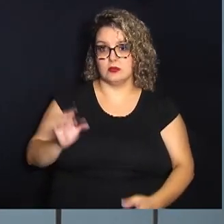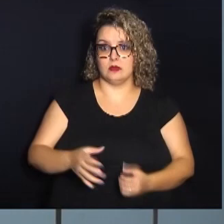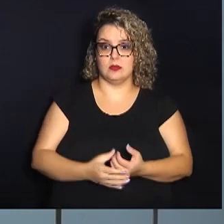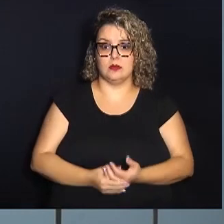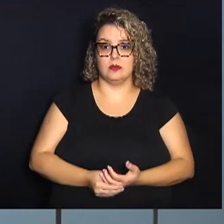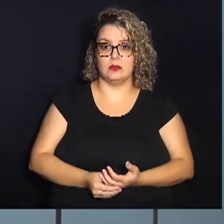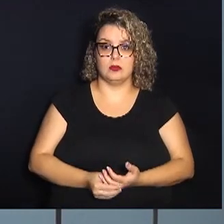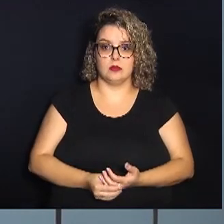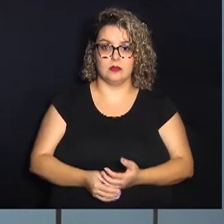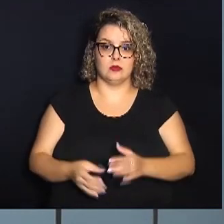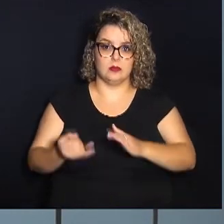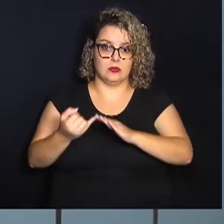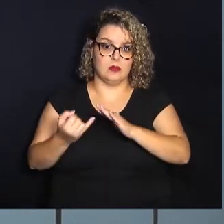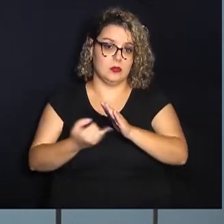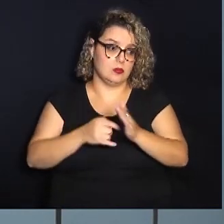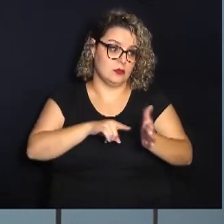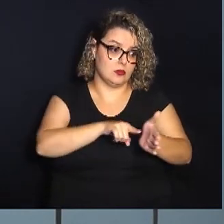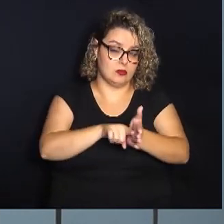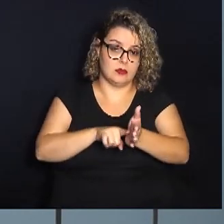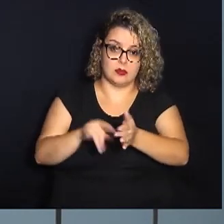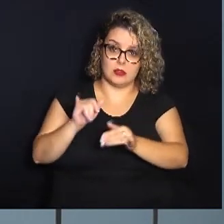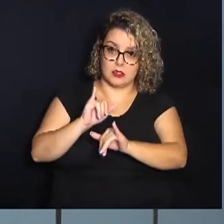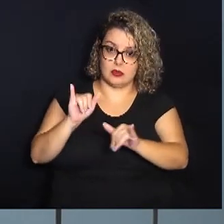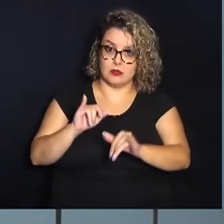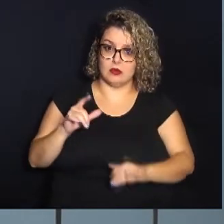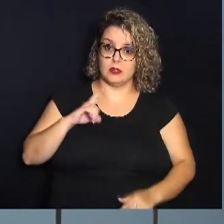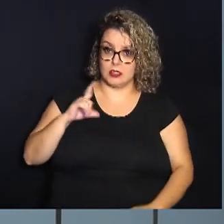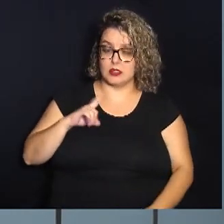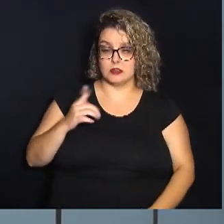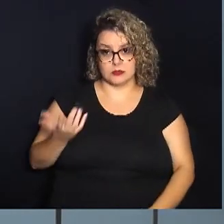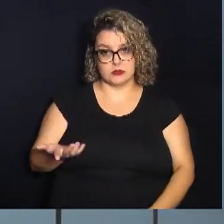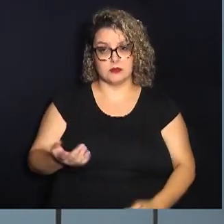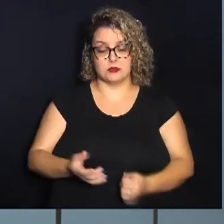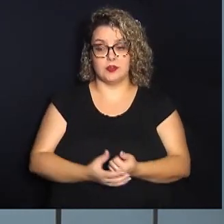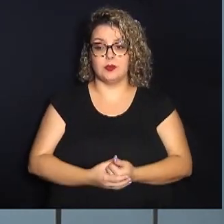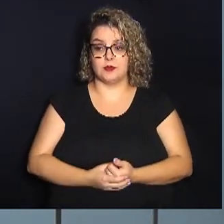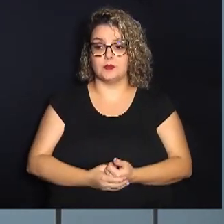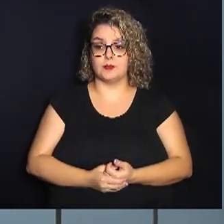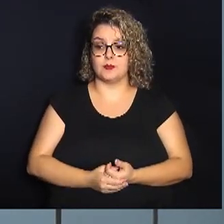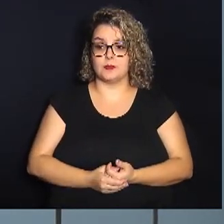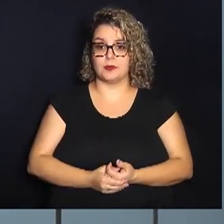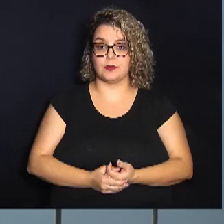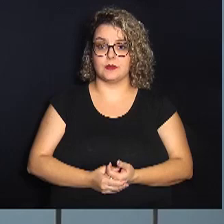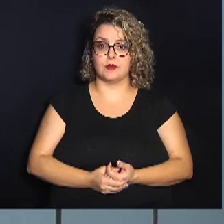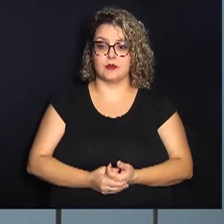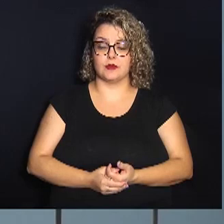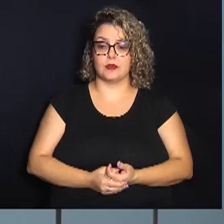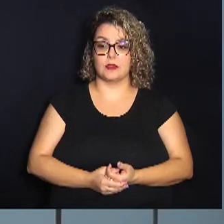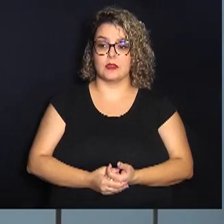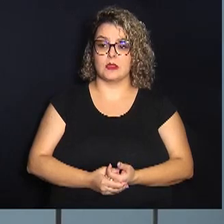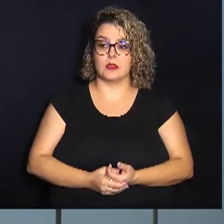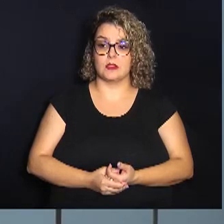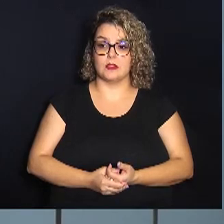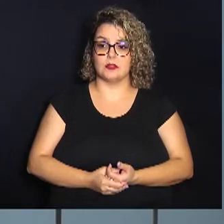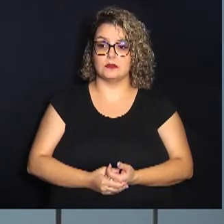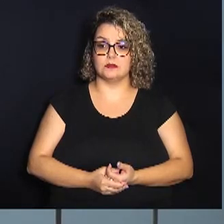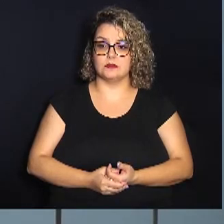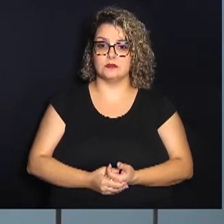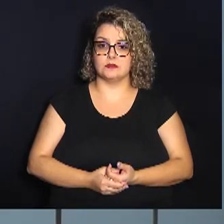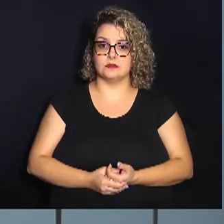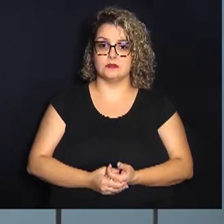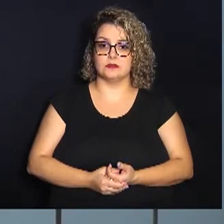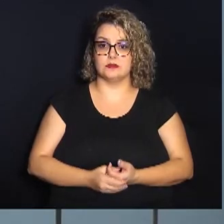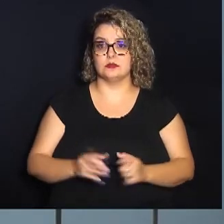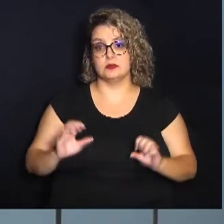os institutos aí de pesquisa falando que vai ter que vê aí essa parte de